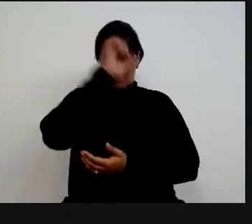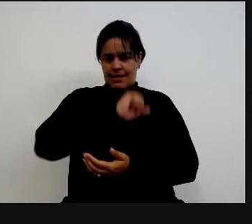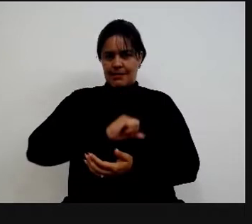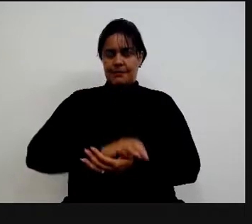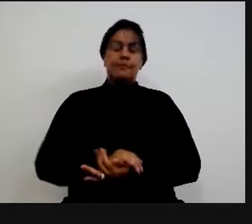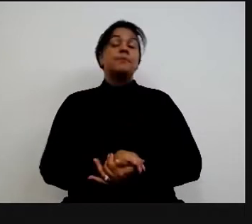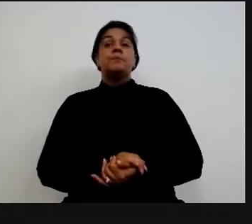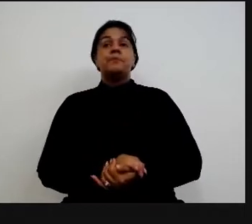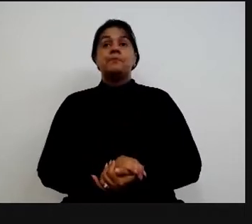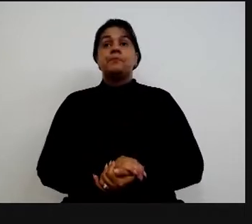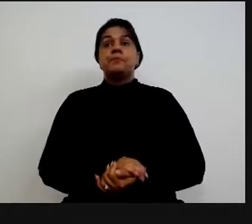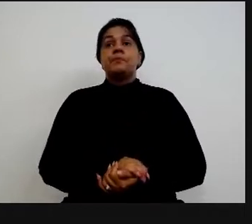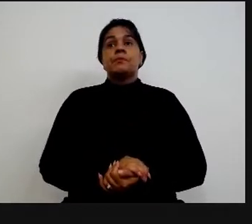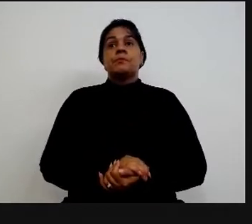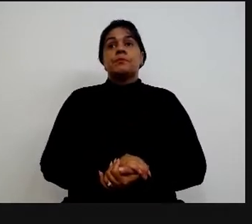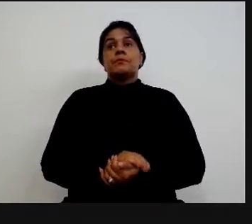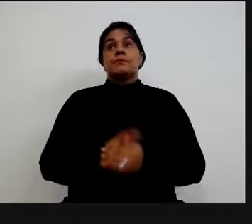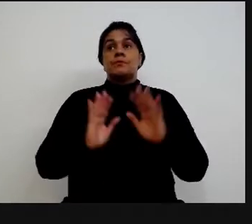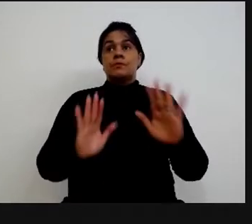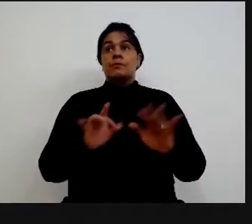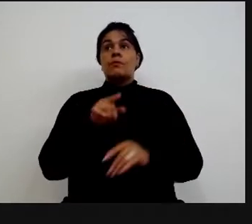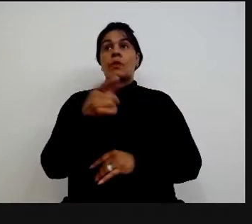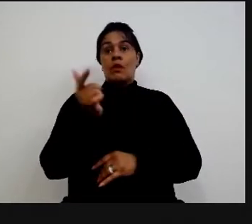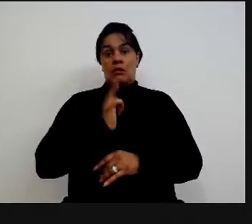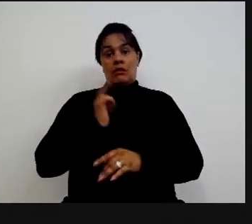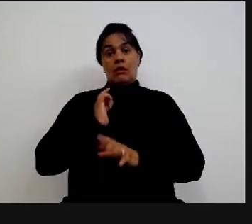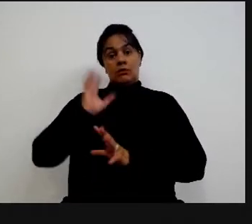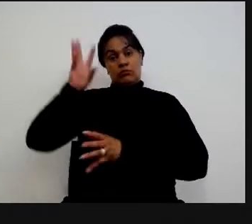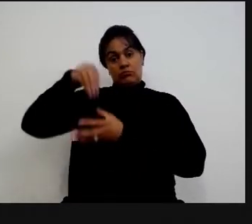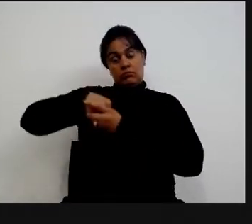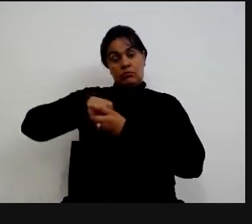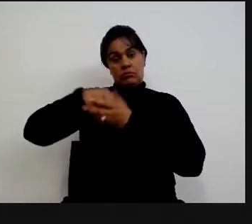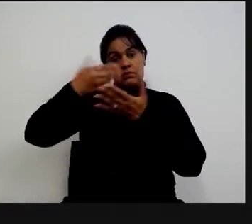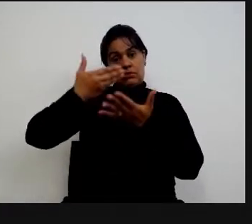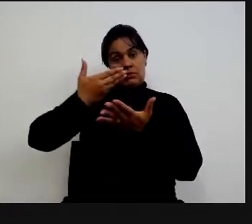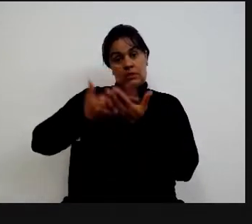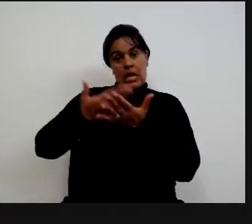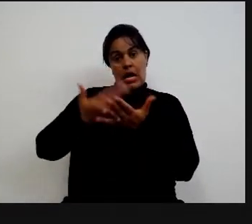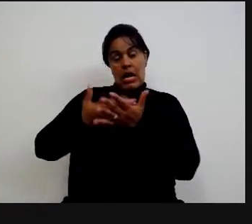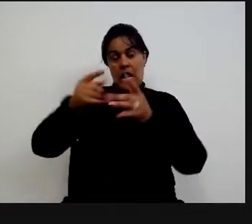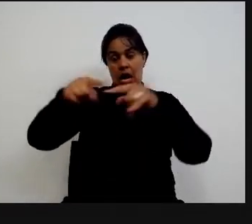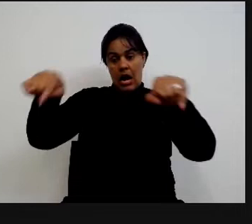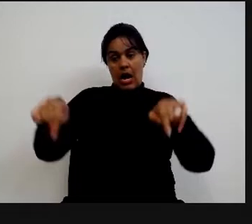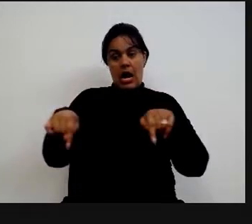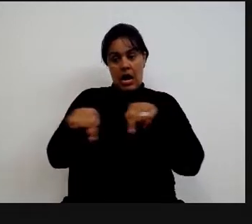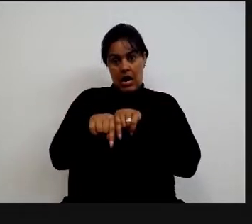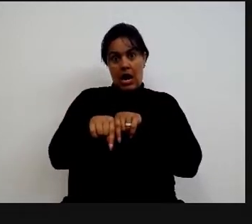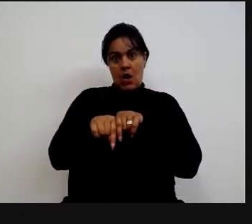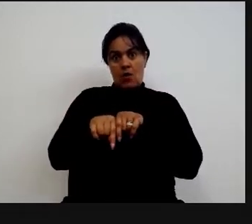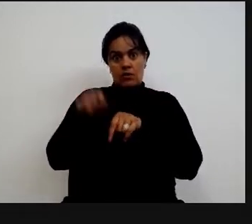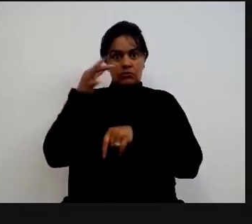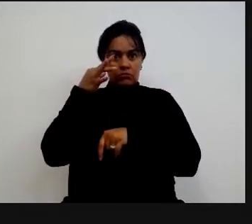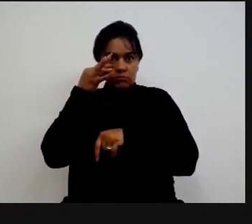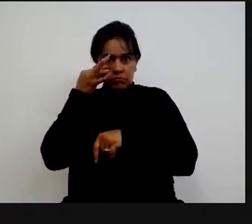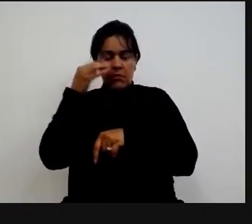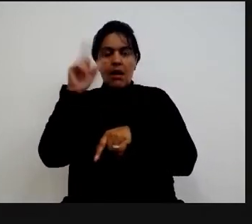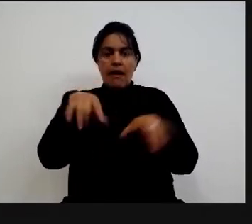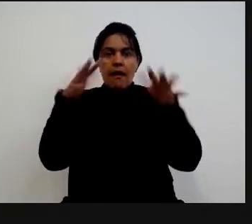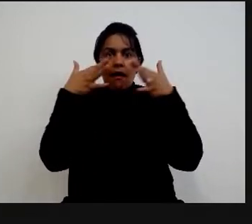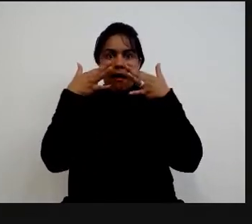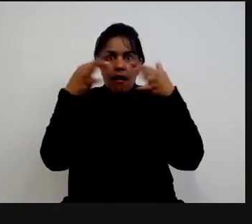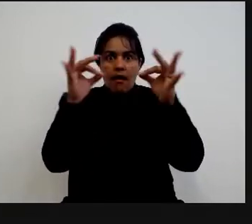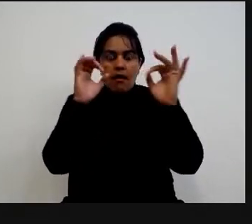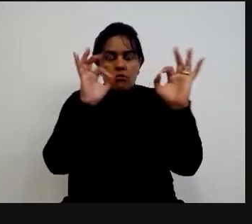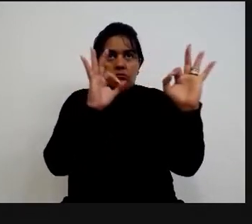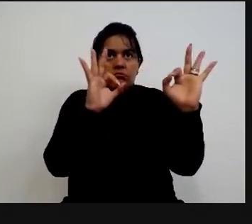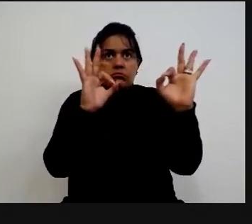Né? Você tem na sala de aula, no presencial, um fator que é da atenção. E essa atenção se perde um